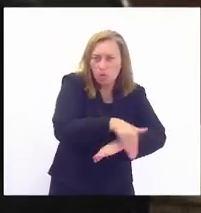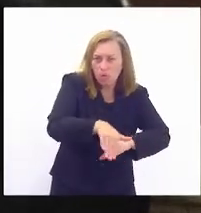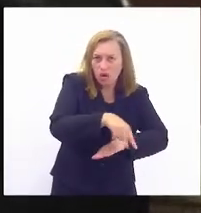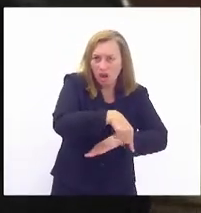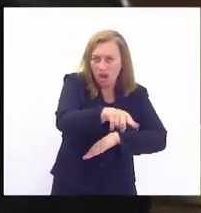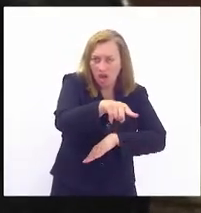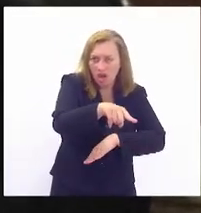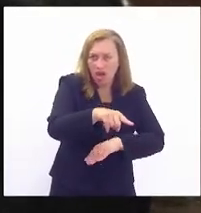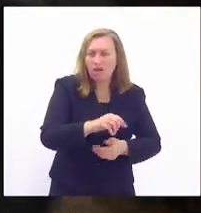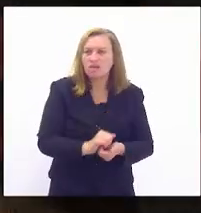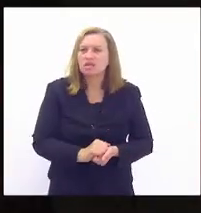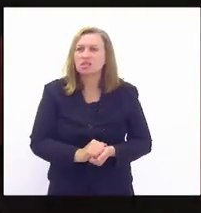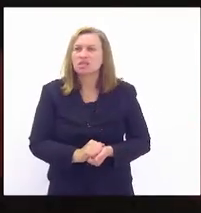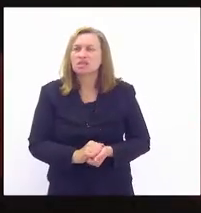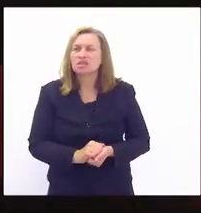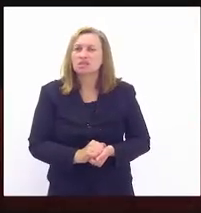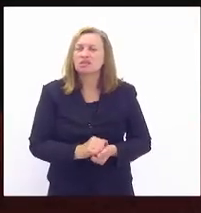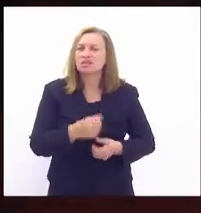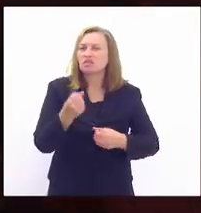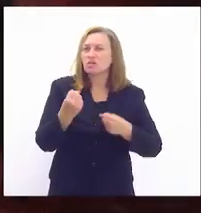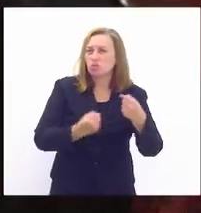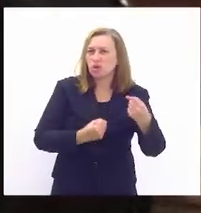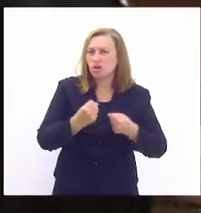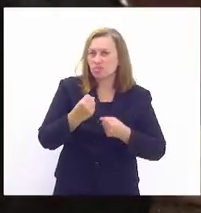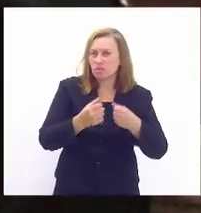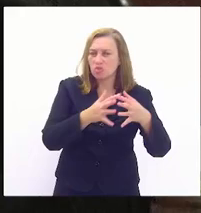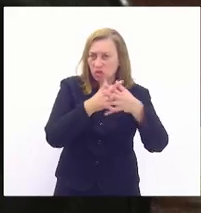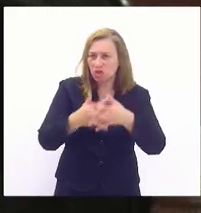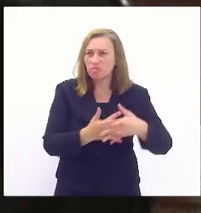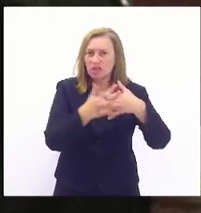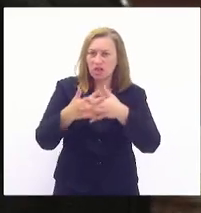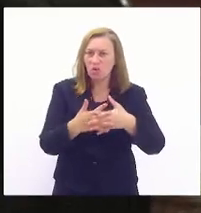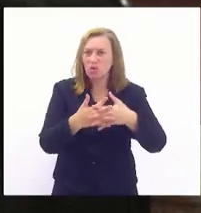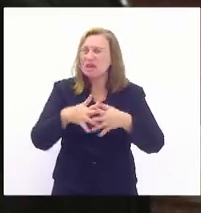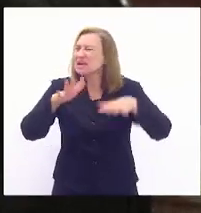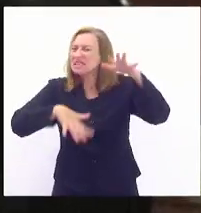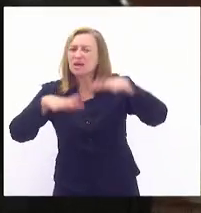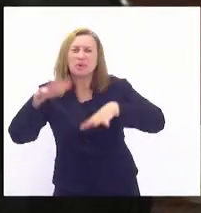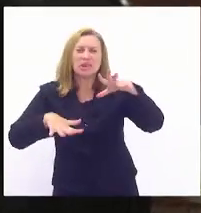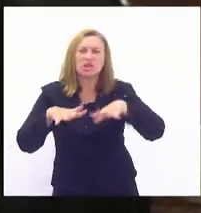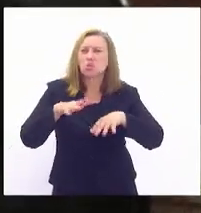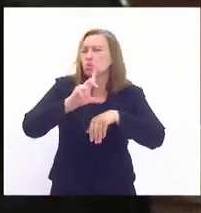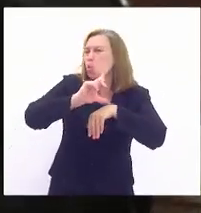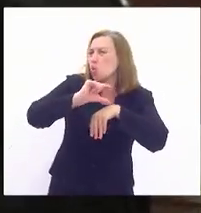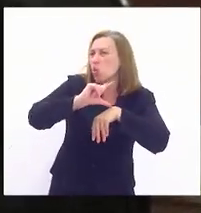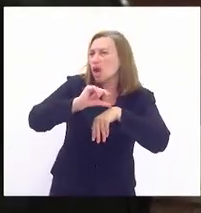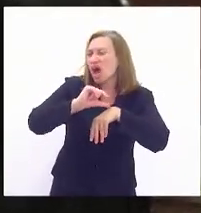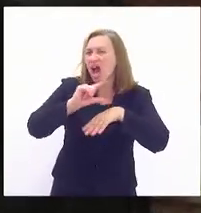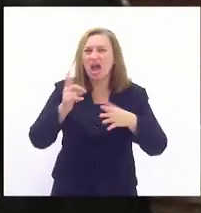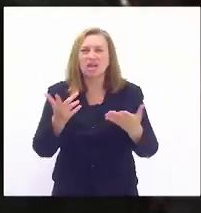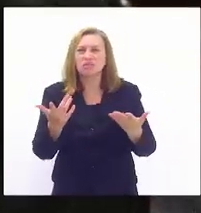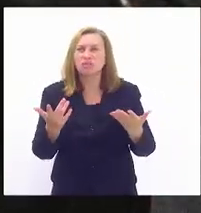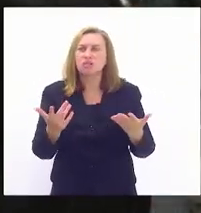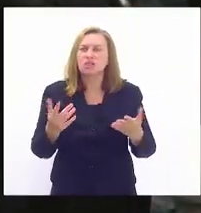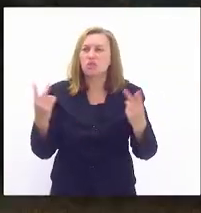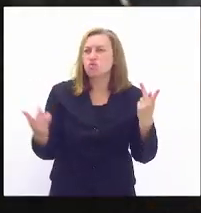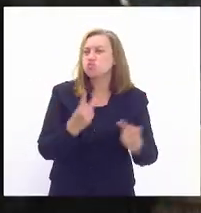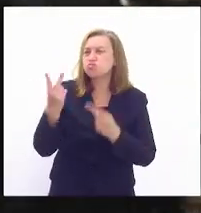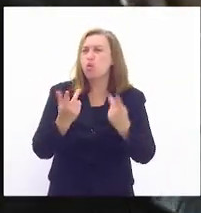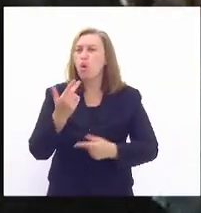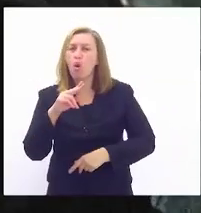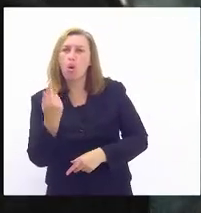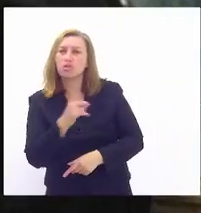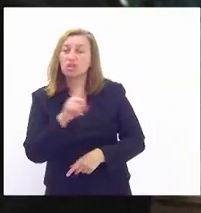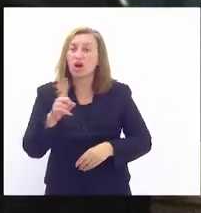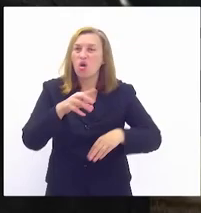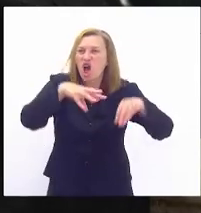se você passa atrás de um caminhão, independente do horário, independente se está ventando ou não, é uma poeira